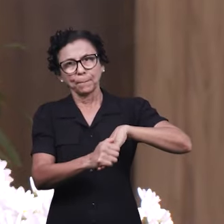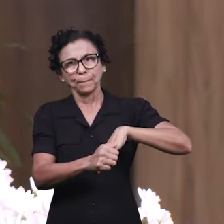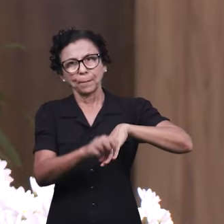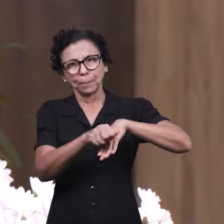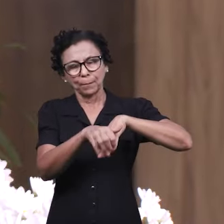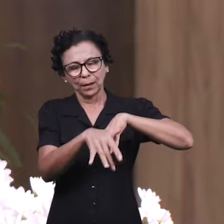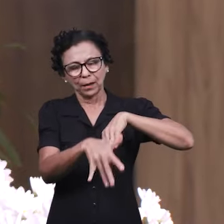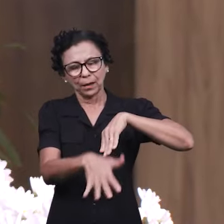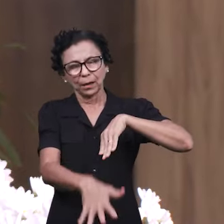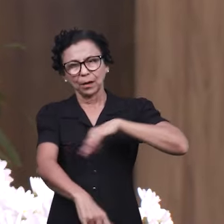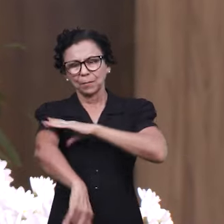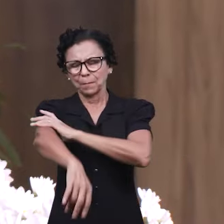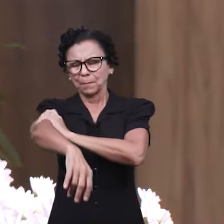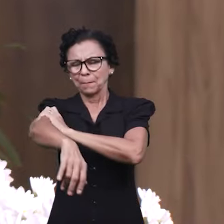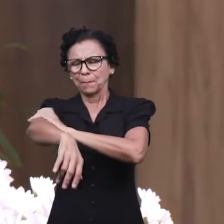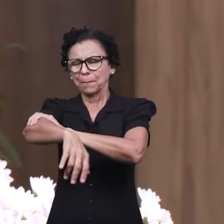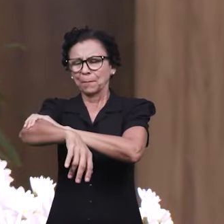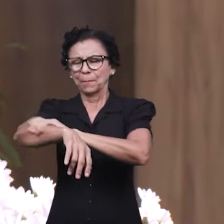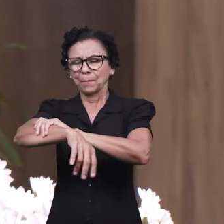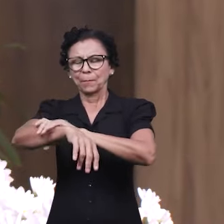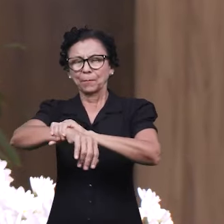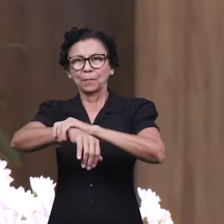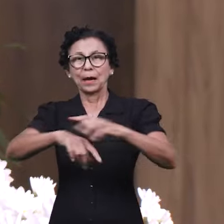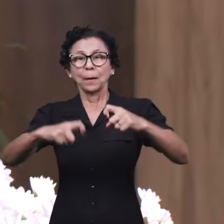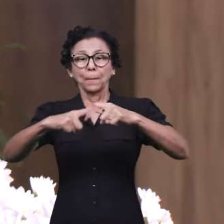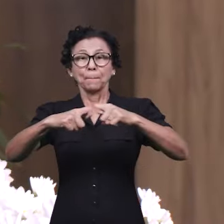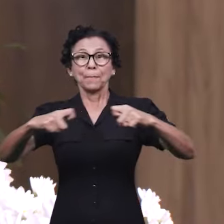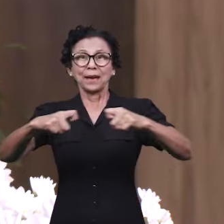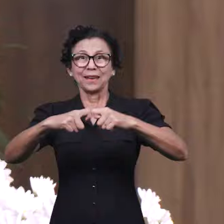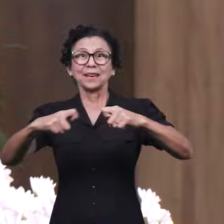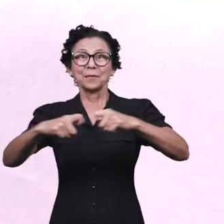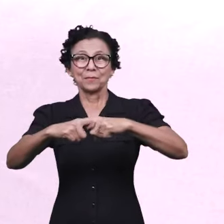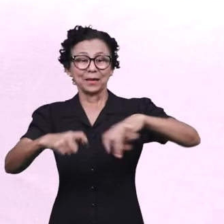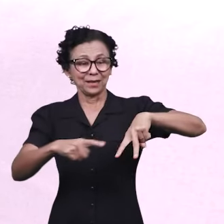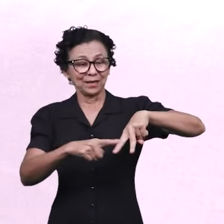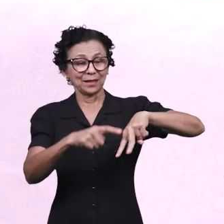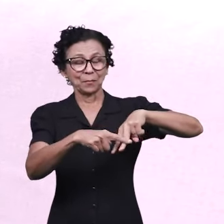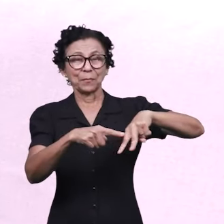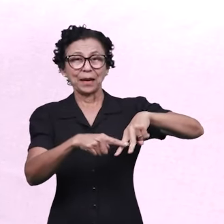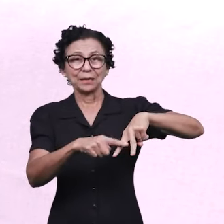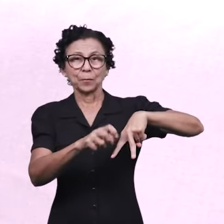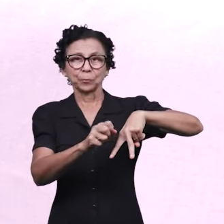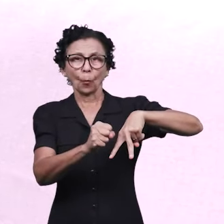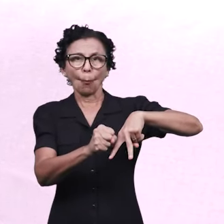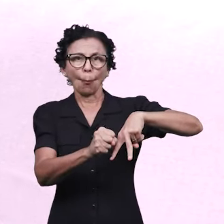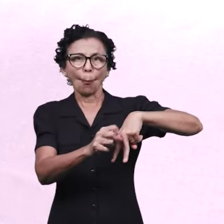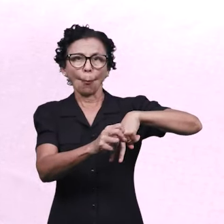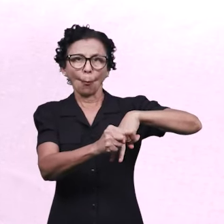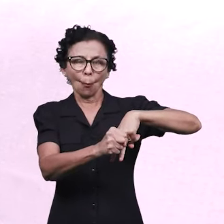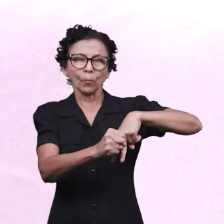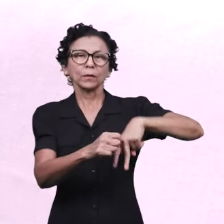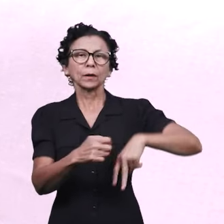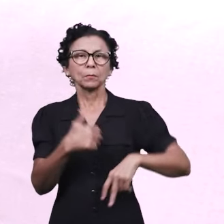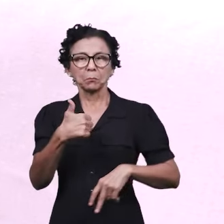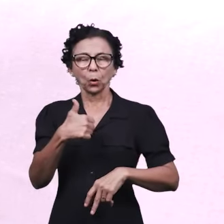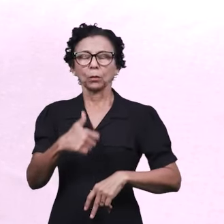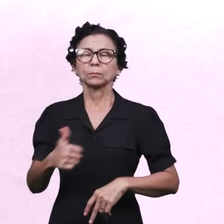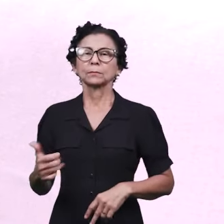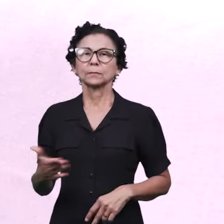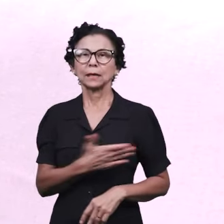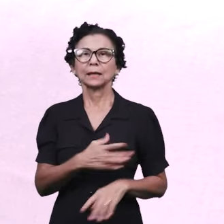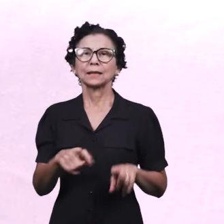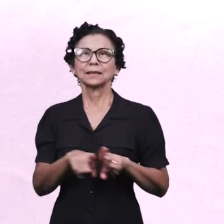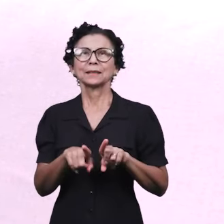interessante para quem tem essa condição e dá um grande alívio né Micaela exatamente Daniele Além disso e a almofada em forma de